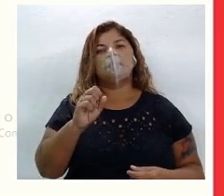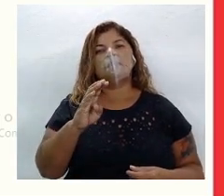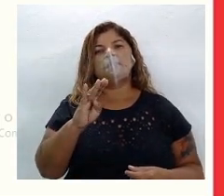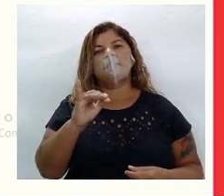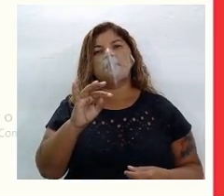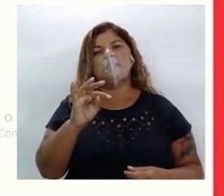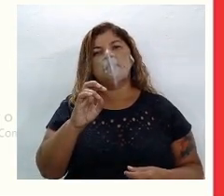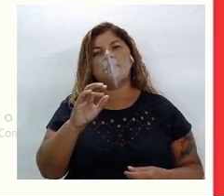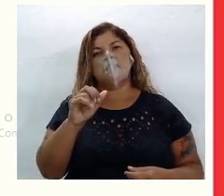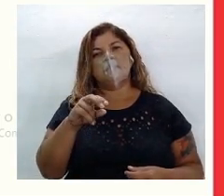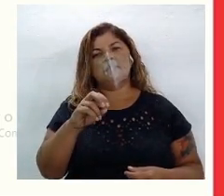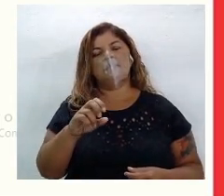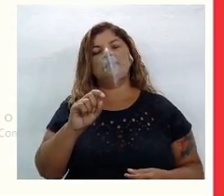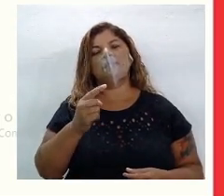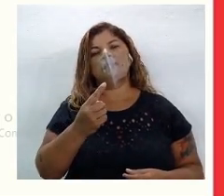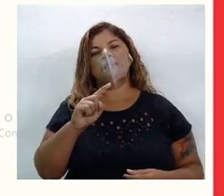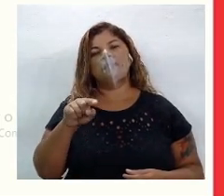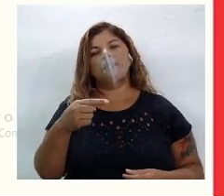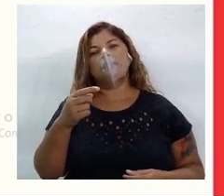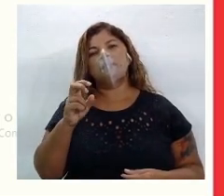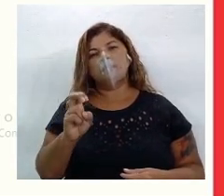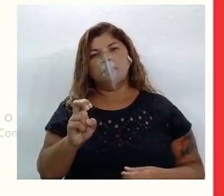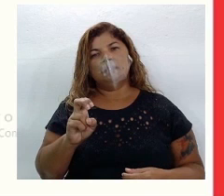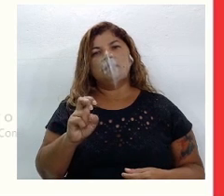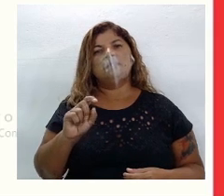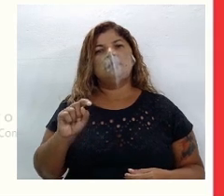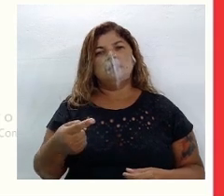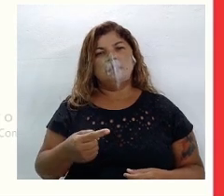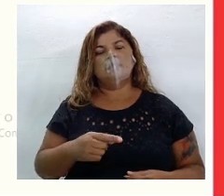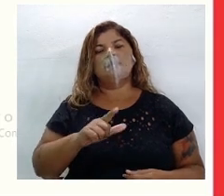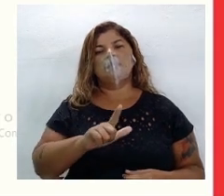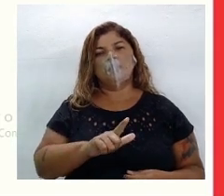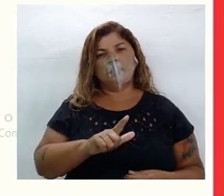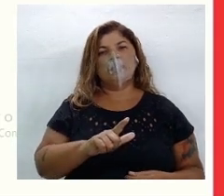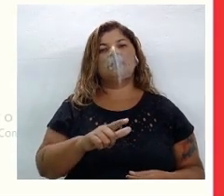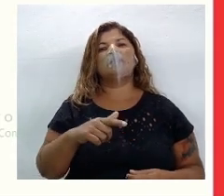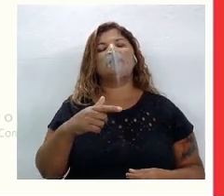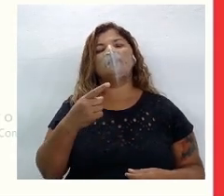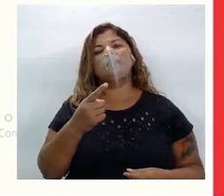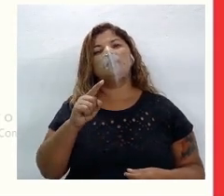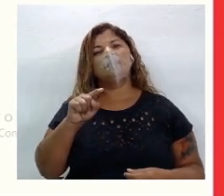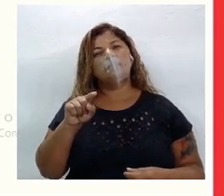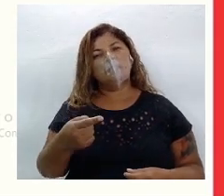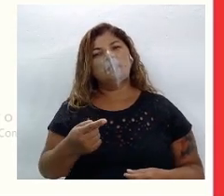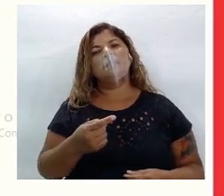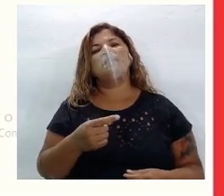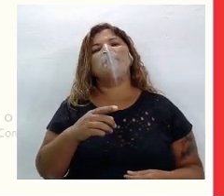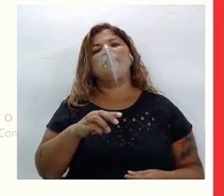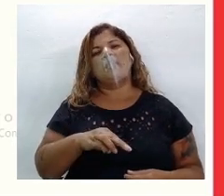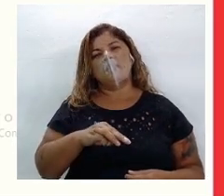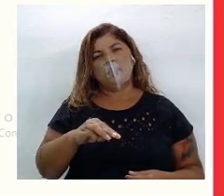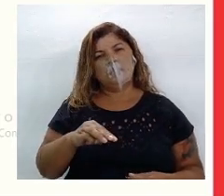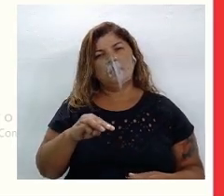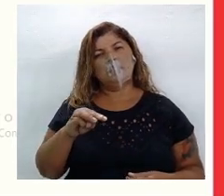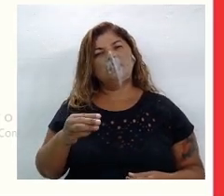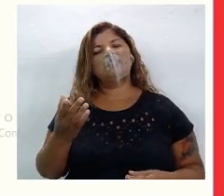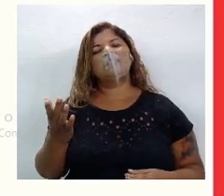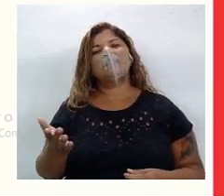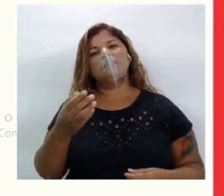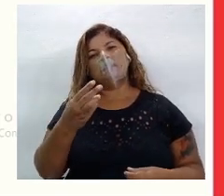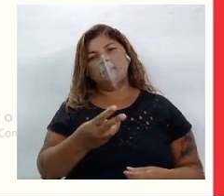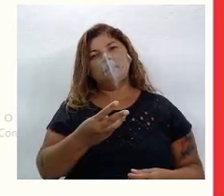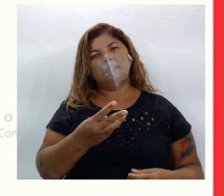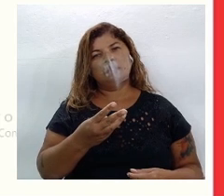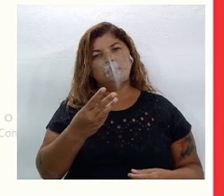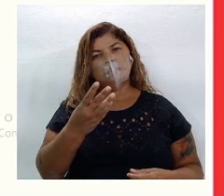presbiterianos, 1,5 milhão, luteranos, 1 milhão, metodistas,